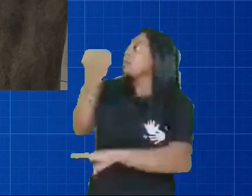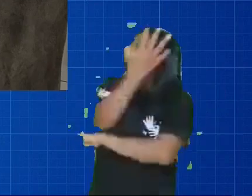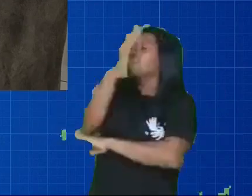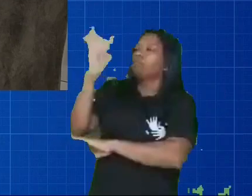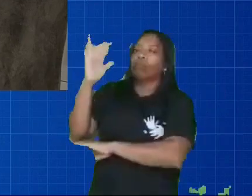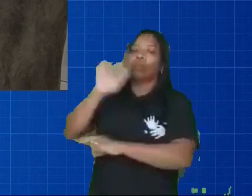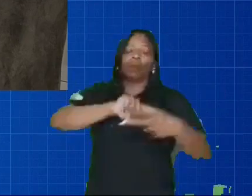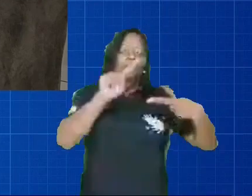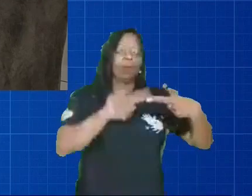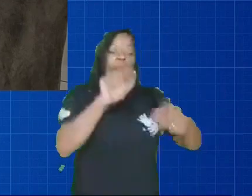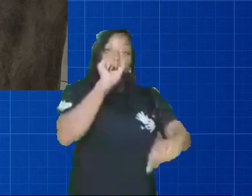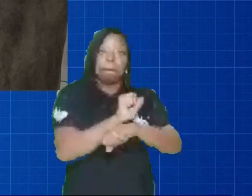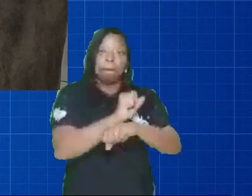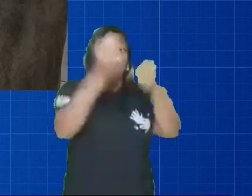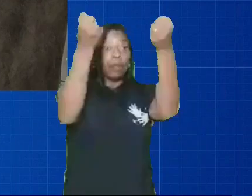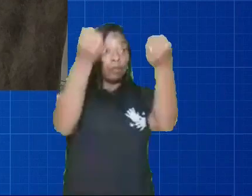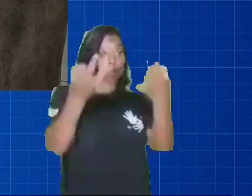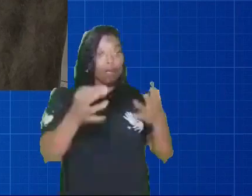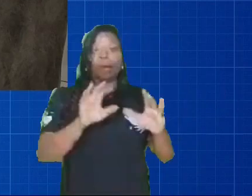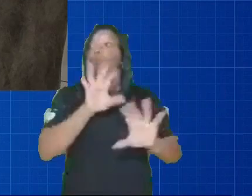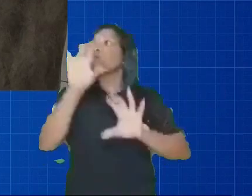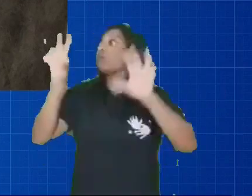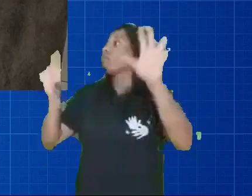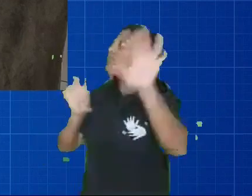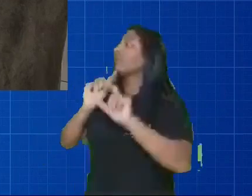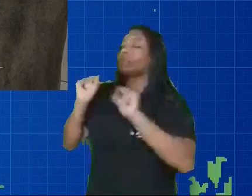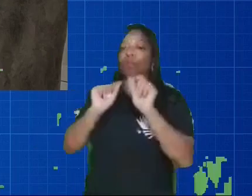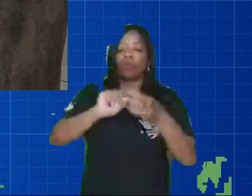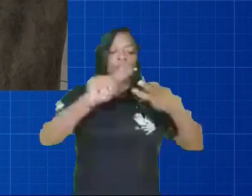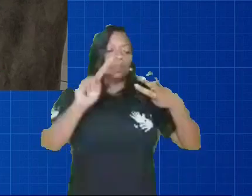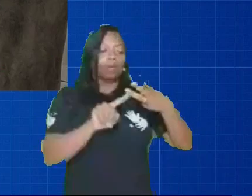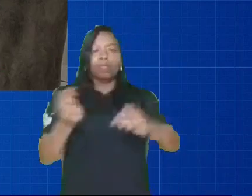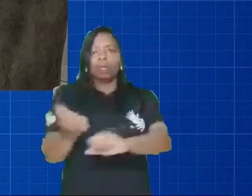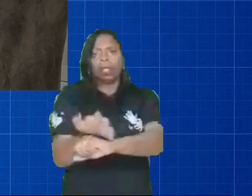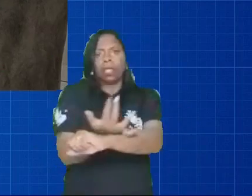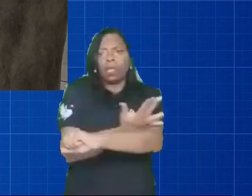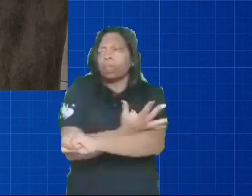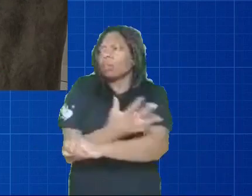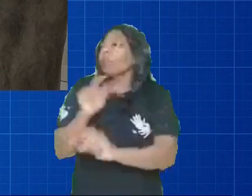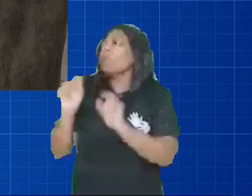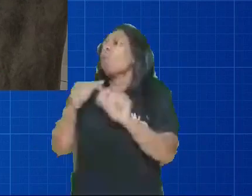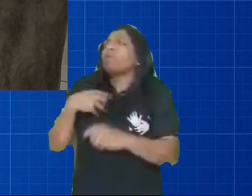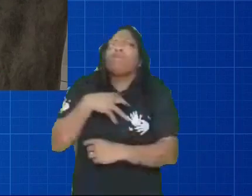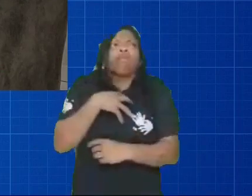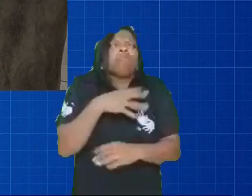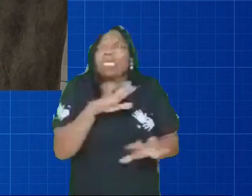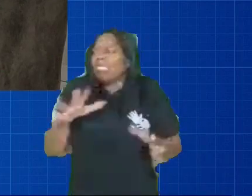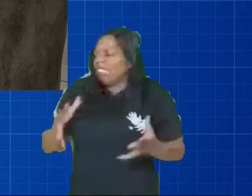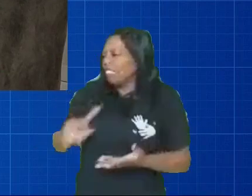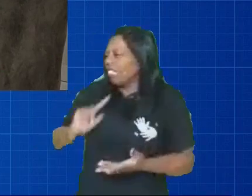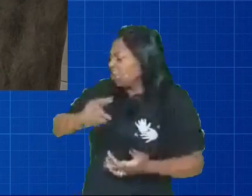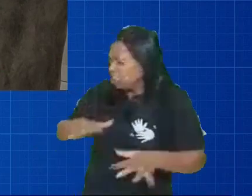aqui e vou sentir o que eu estou sentindo quando estou olhando aquele ambiente feio, aquele ambiente degradado, aquele ambiente sujo, né? Então a gente fez um trabalho